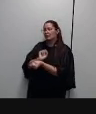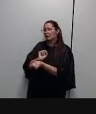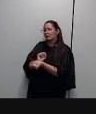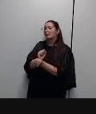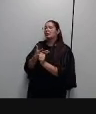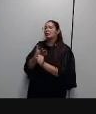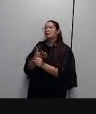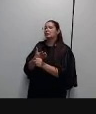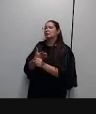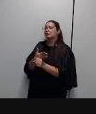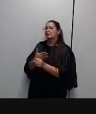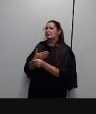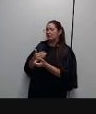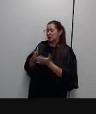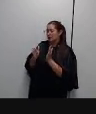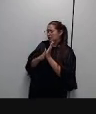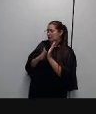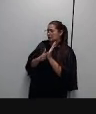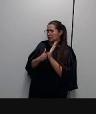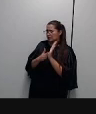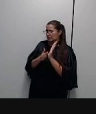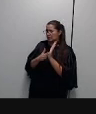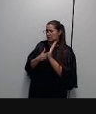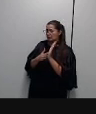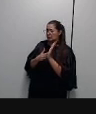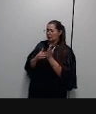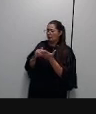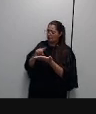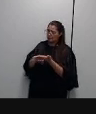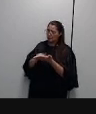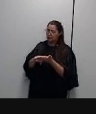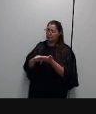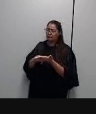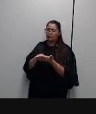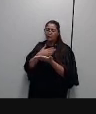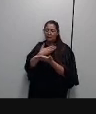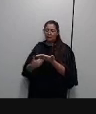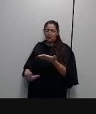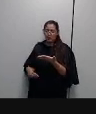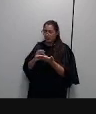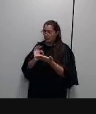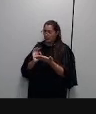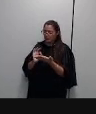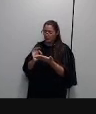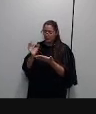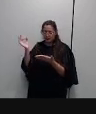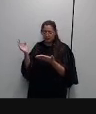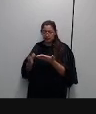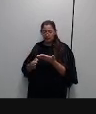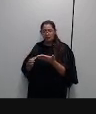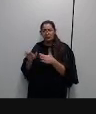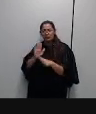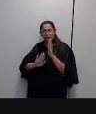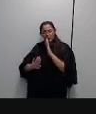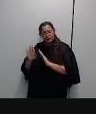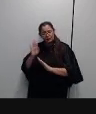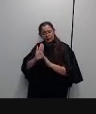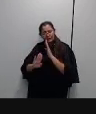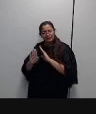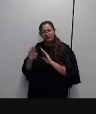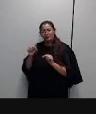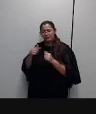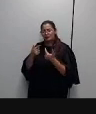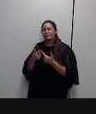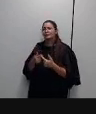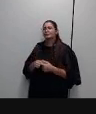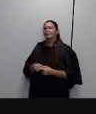porque a ementa está na Inês está custando o que é preço o voto está correndo então toma cuidado com isso talvez seria